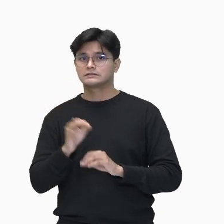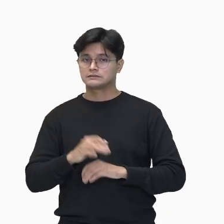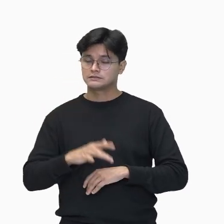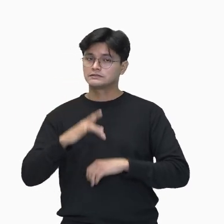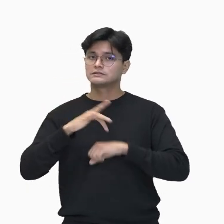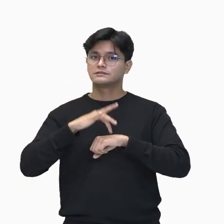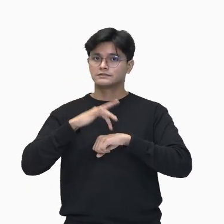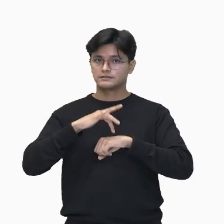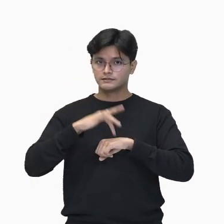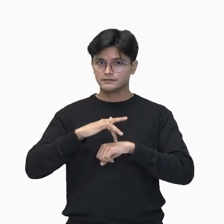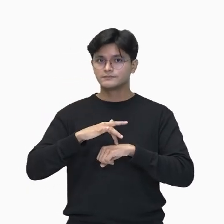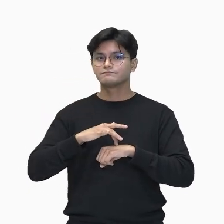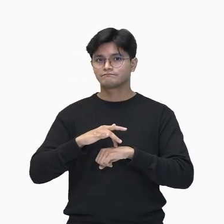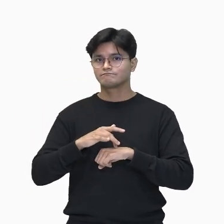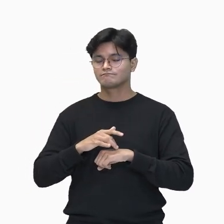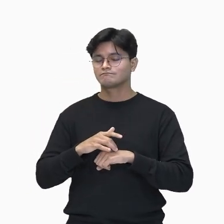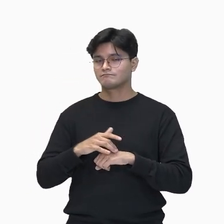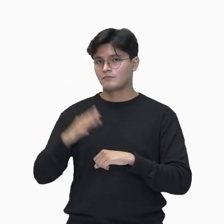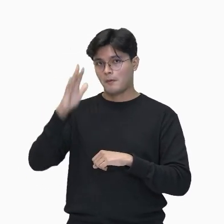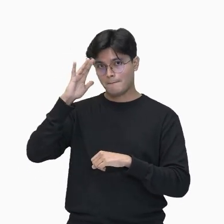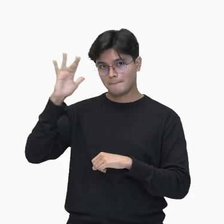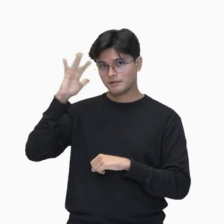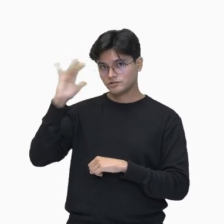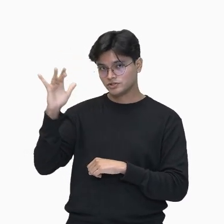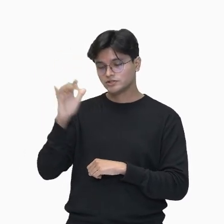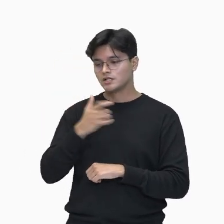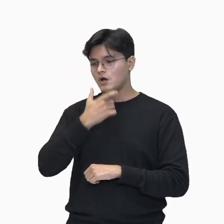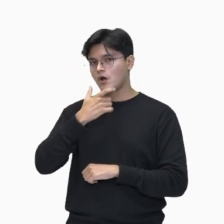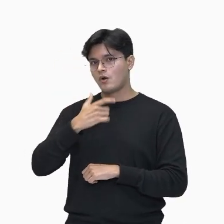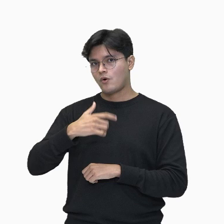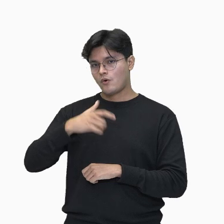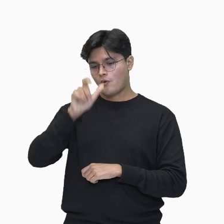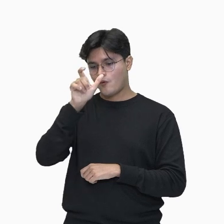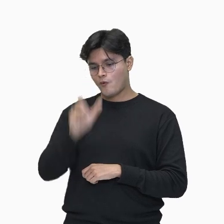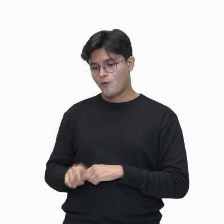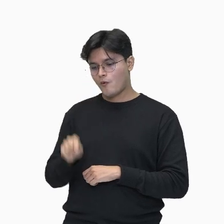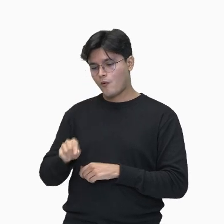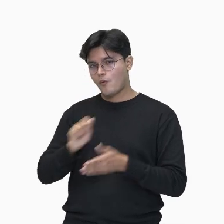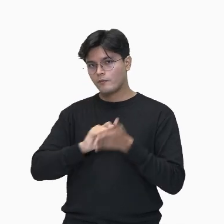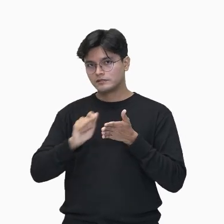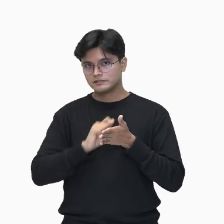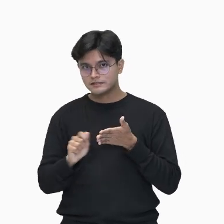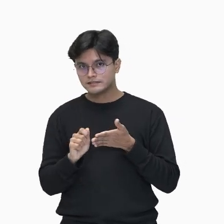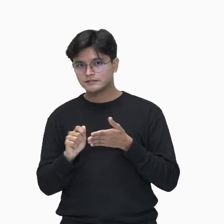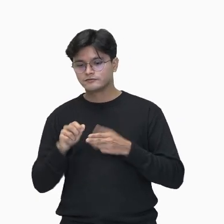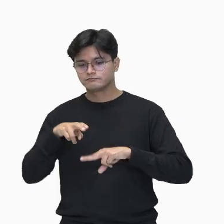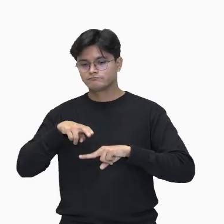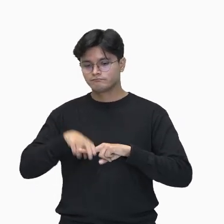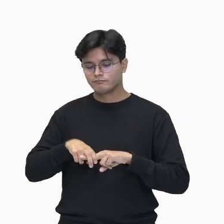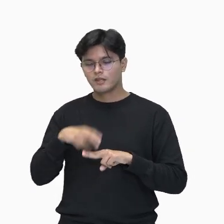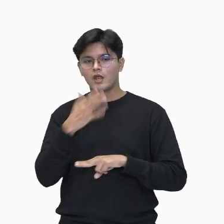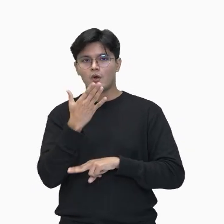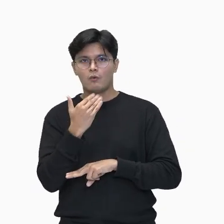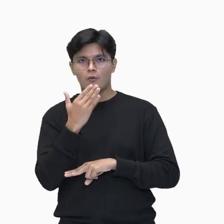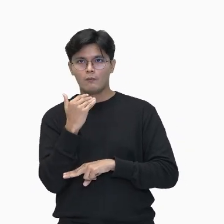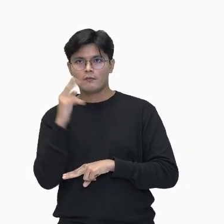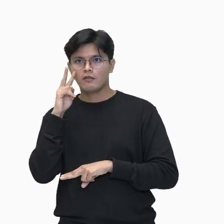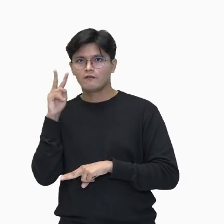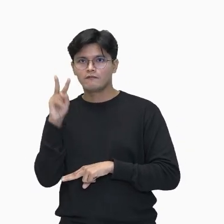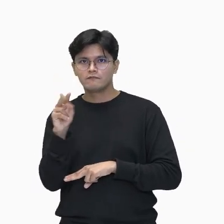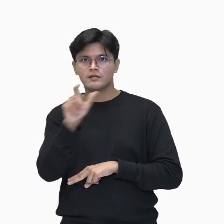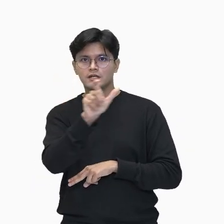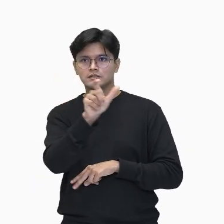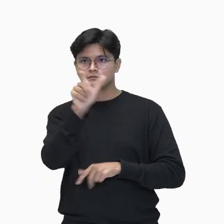ele ali se alimentando e vendo essas coisas acontecerem né a pedido dele é claro